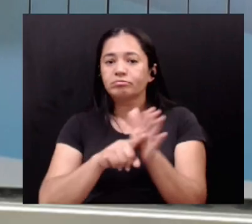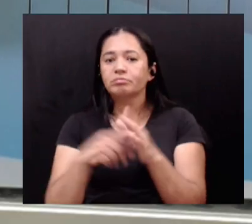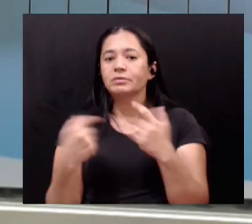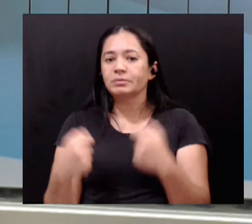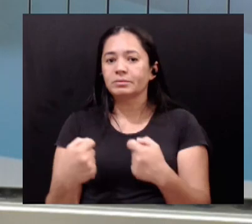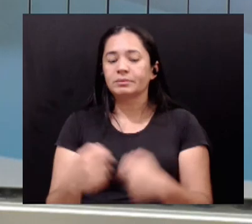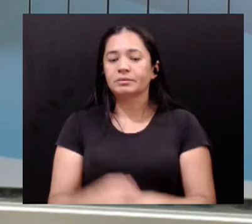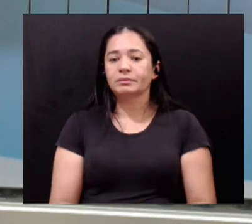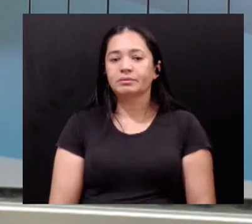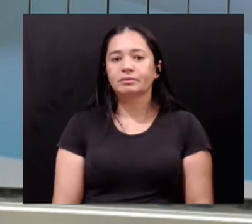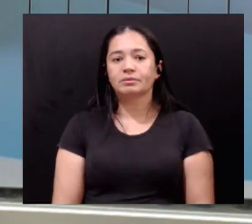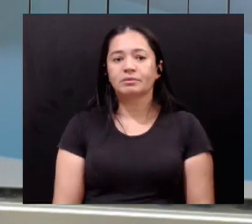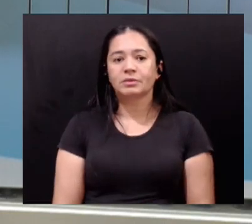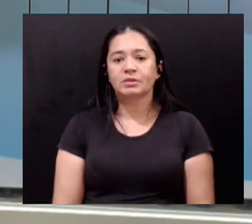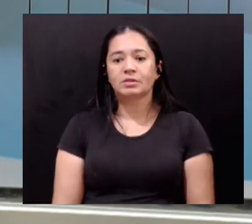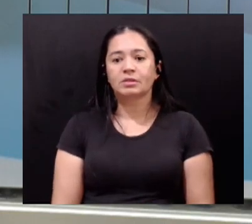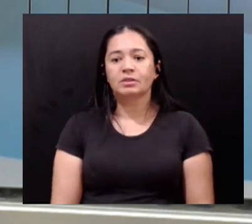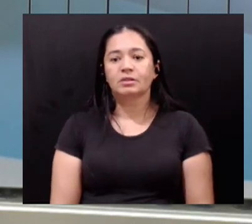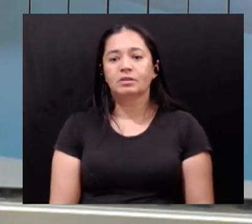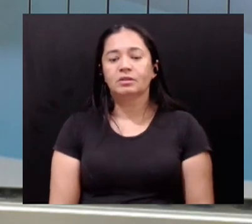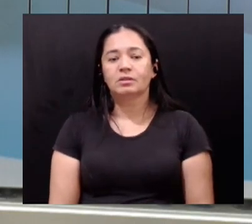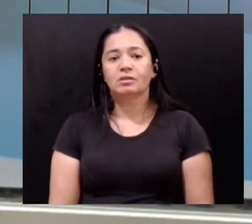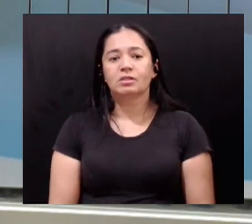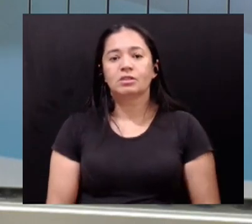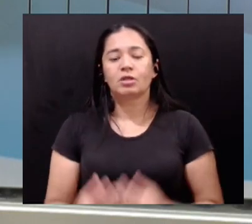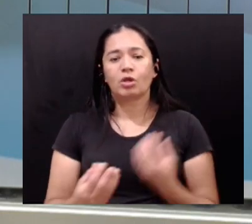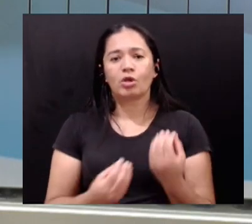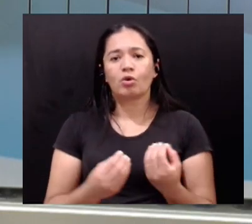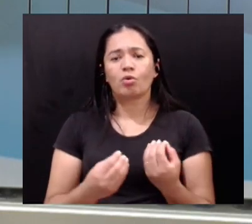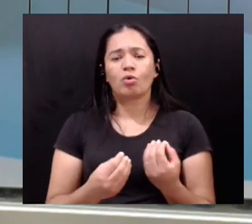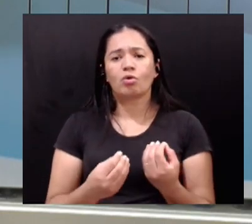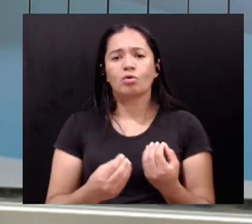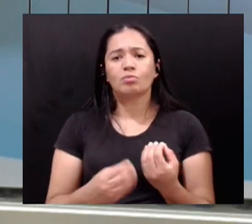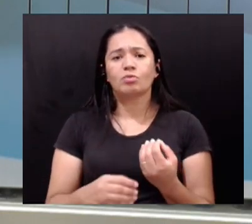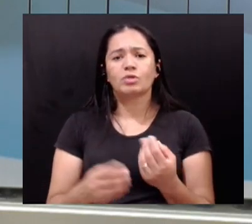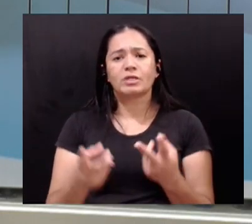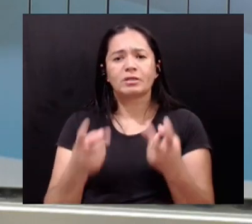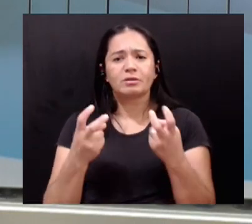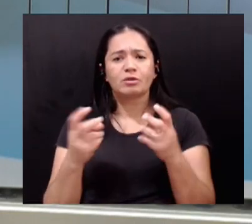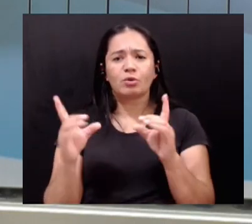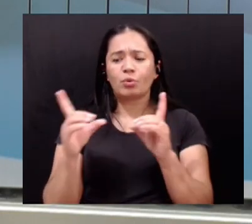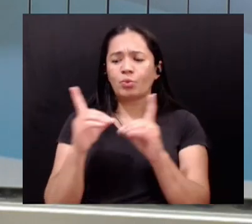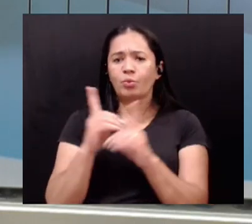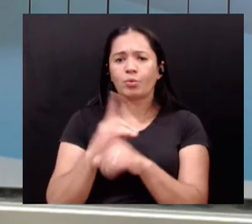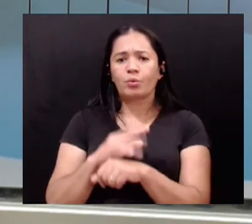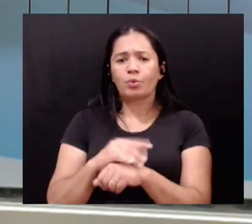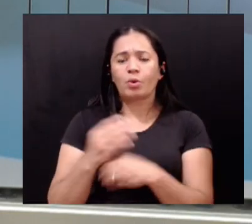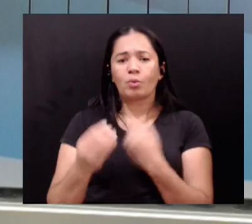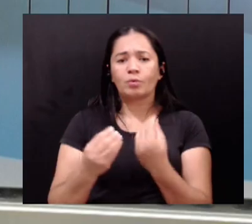nesses casos, né, como que é feito o diagnóstico da bactéria?